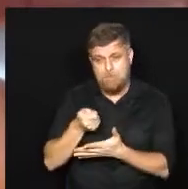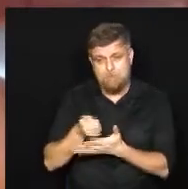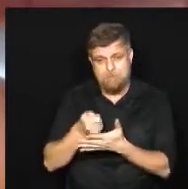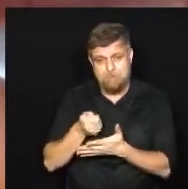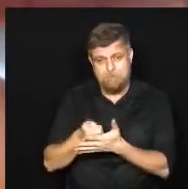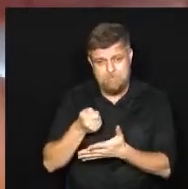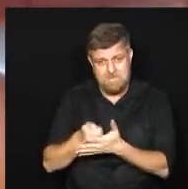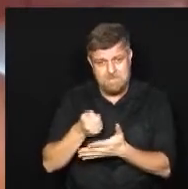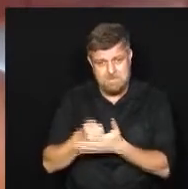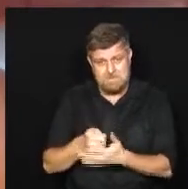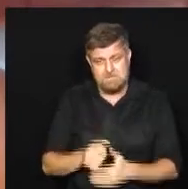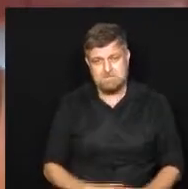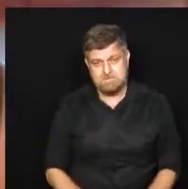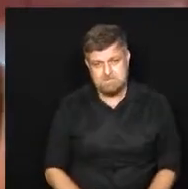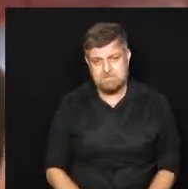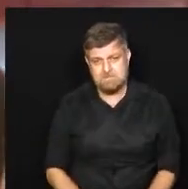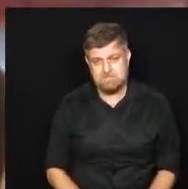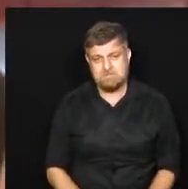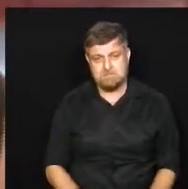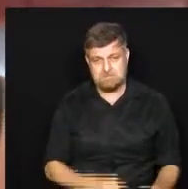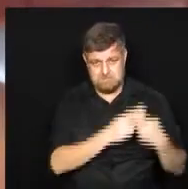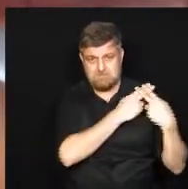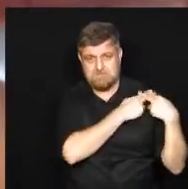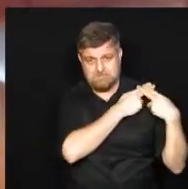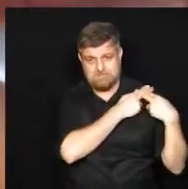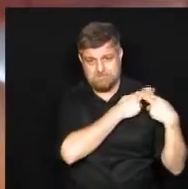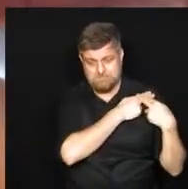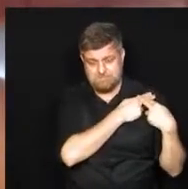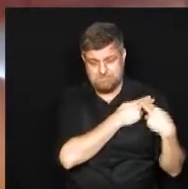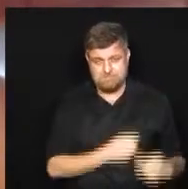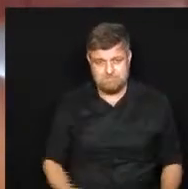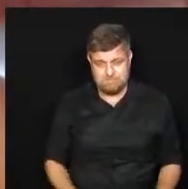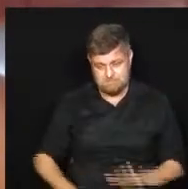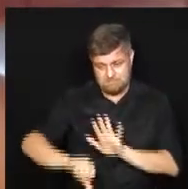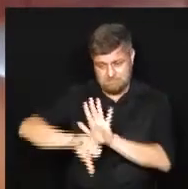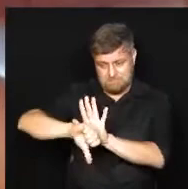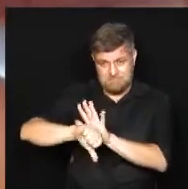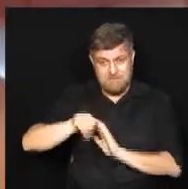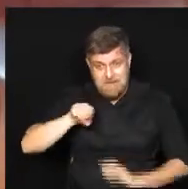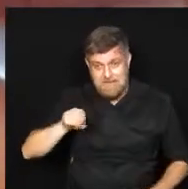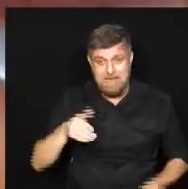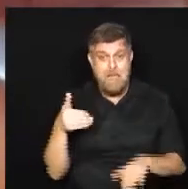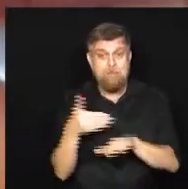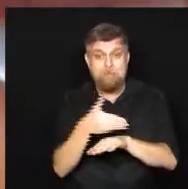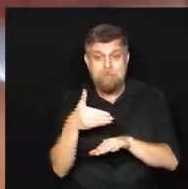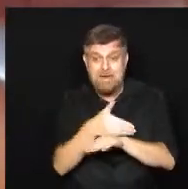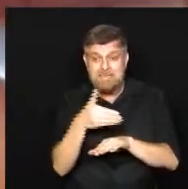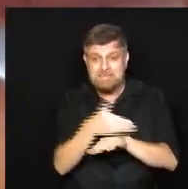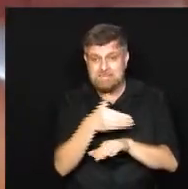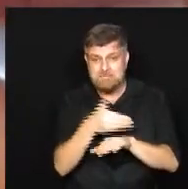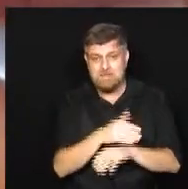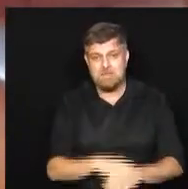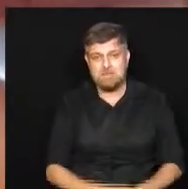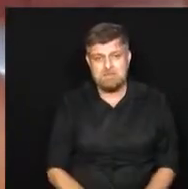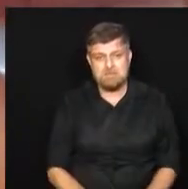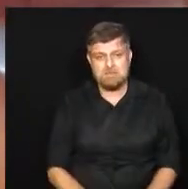né, como parte de responder à penalização que eles recebem, serem obrigados a participarem de